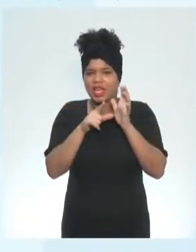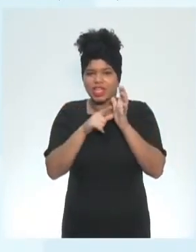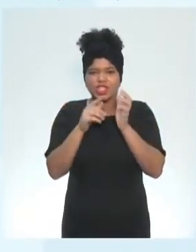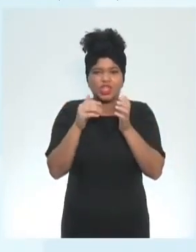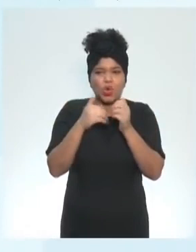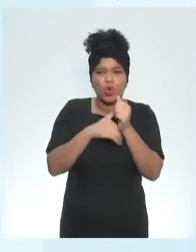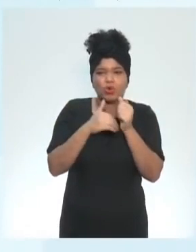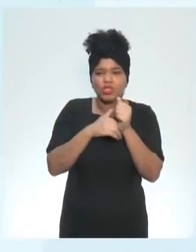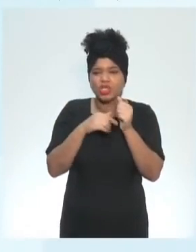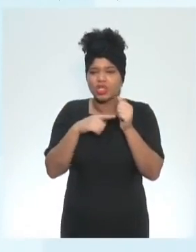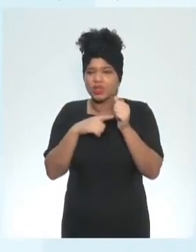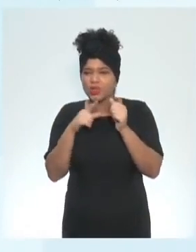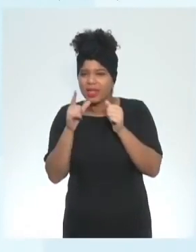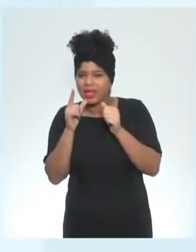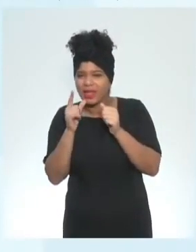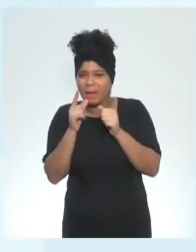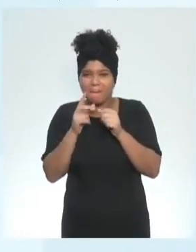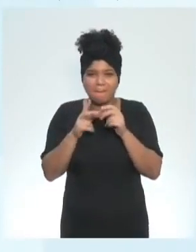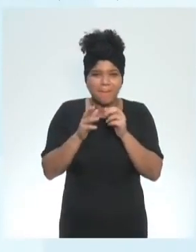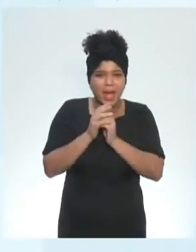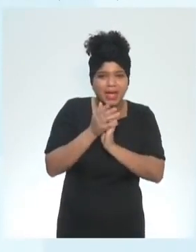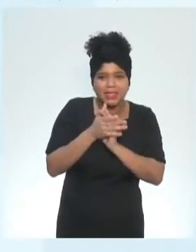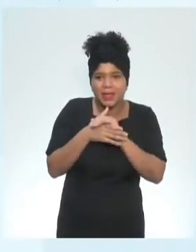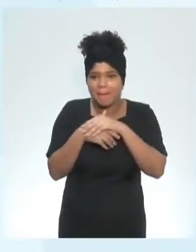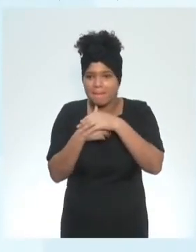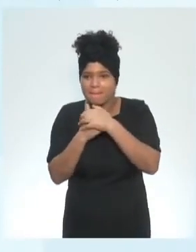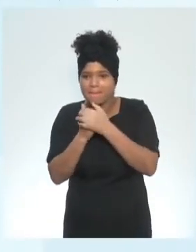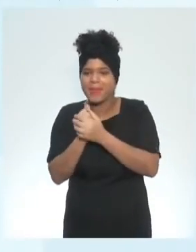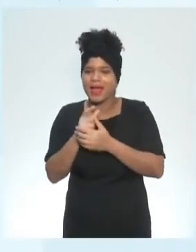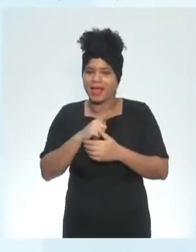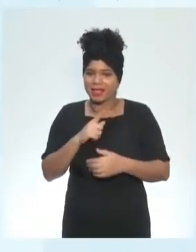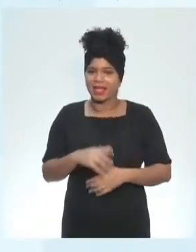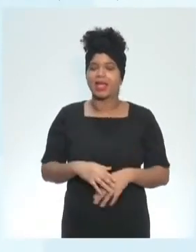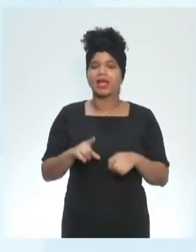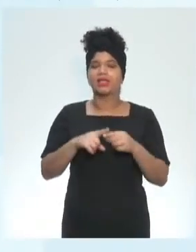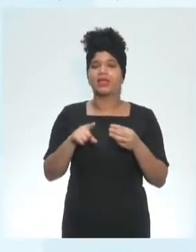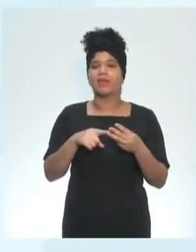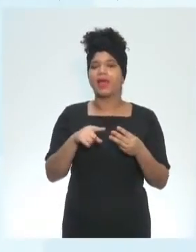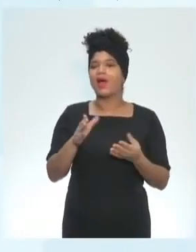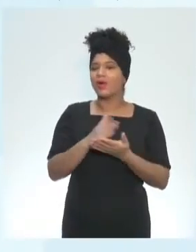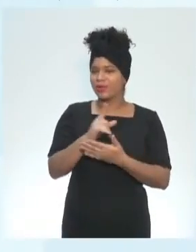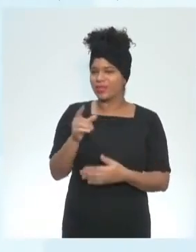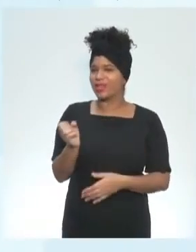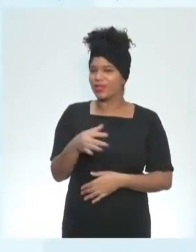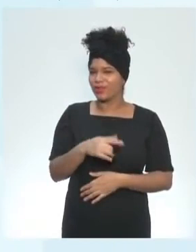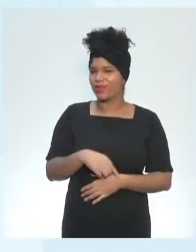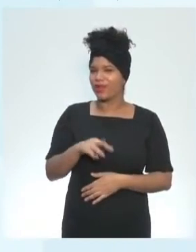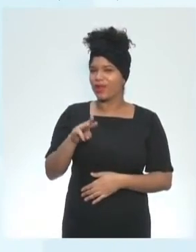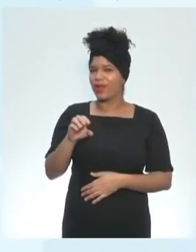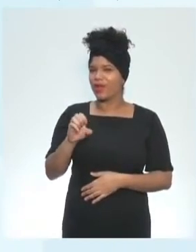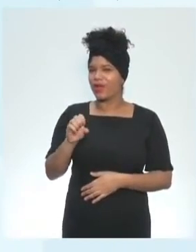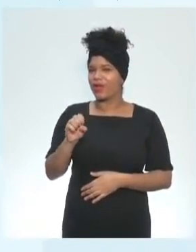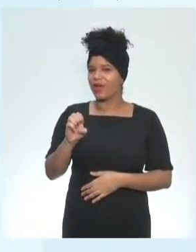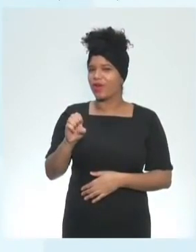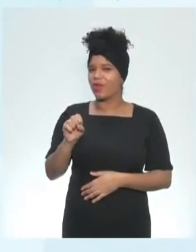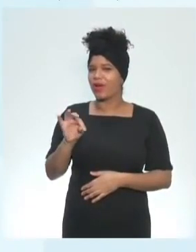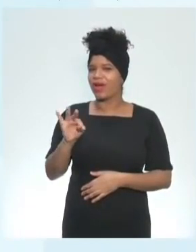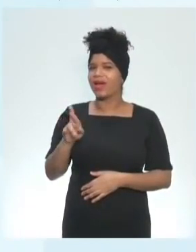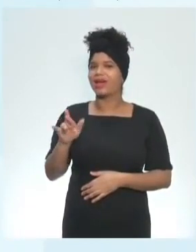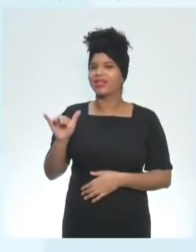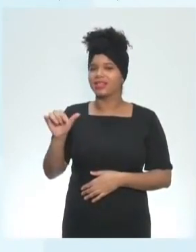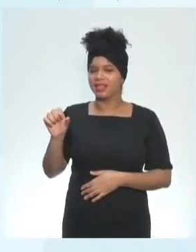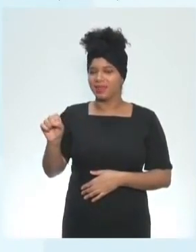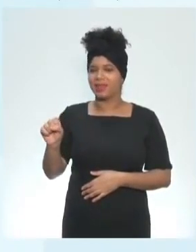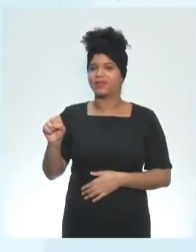suspense onde a gente pode e Oeste ontem também né o Western Náutico pessoal mas novinho não conhece né o vento em